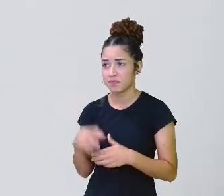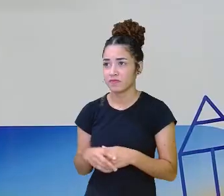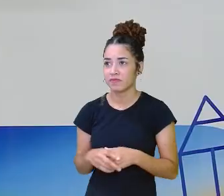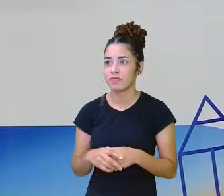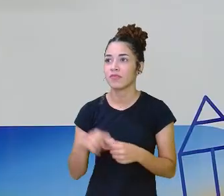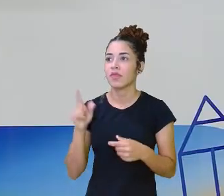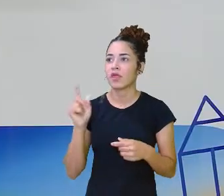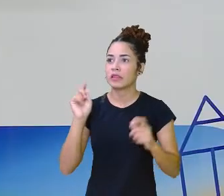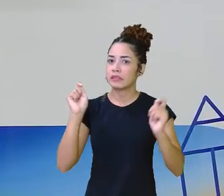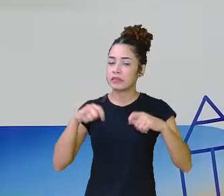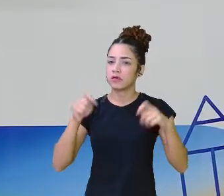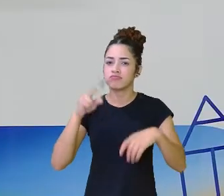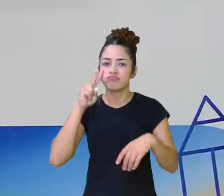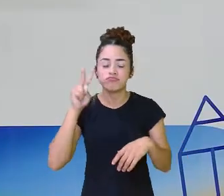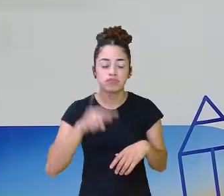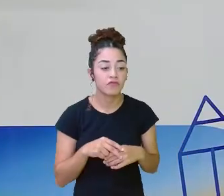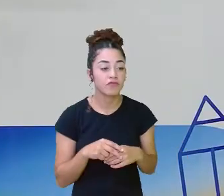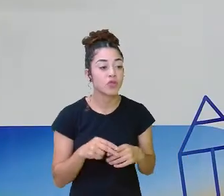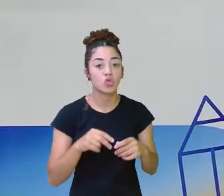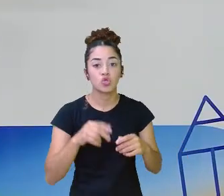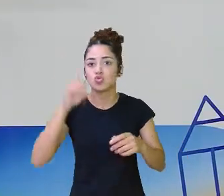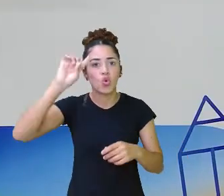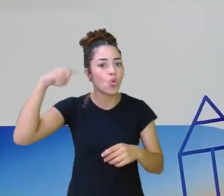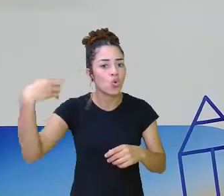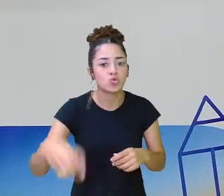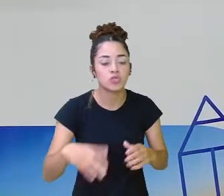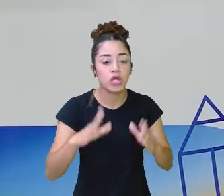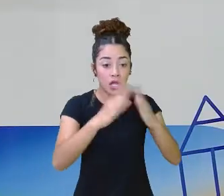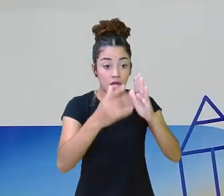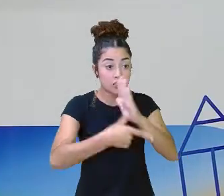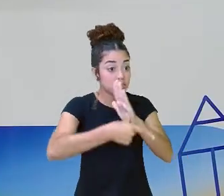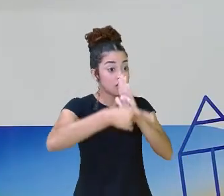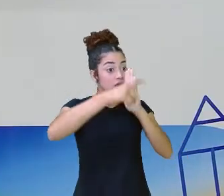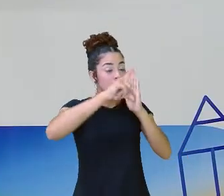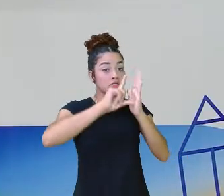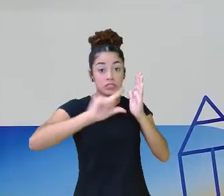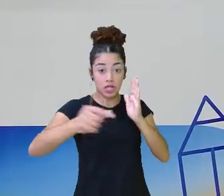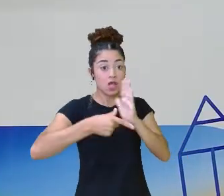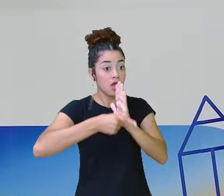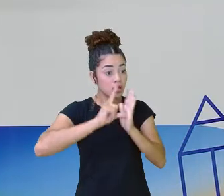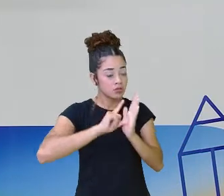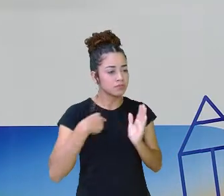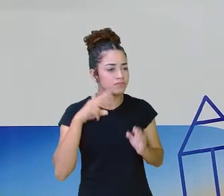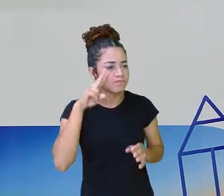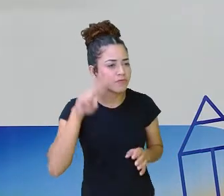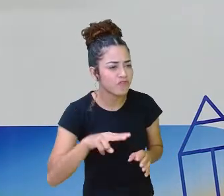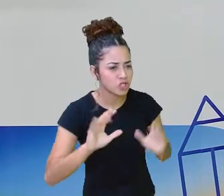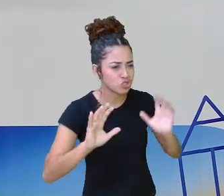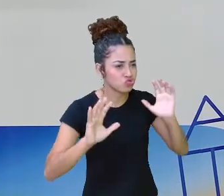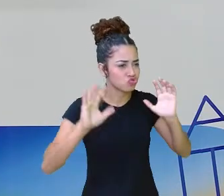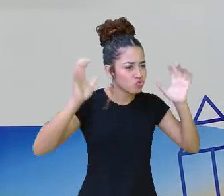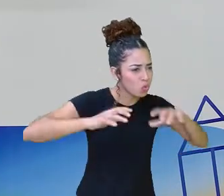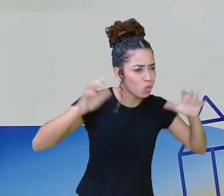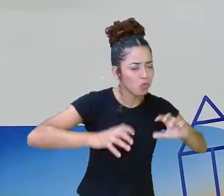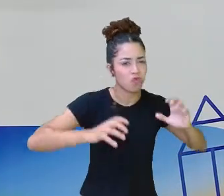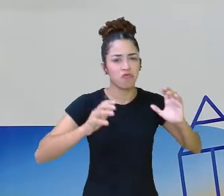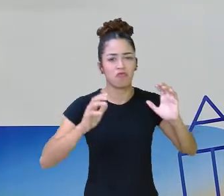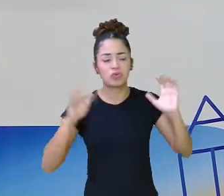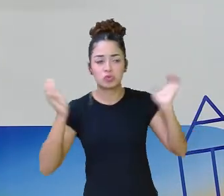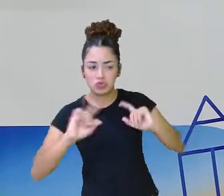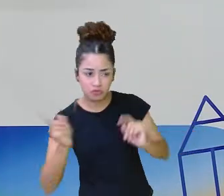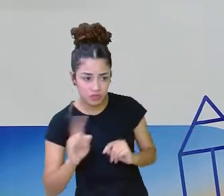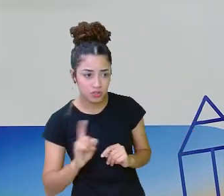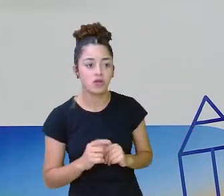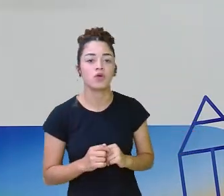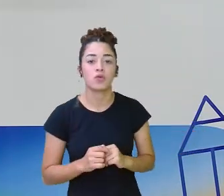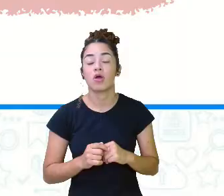o que eu confiro todo dia antes de sair de casa. Quero saber se o dia vai ser chuvoso, professora Lee, ou se não vai ter chuva, porque senão eu coloco o nosso